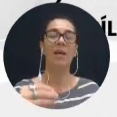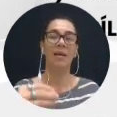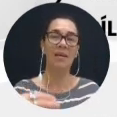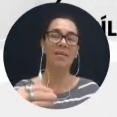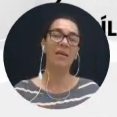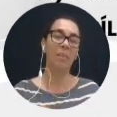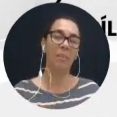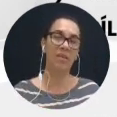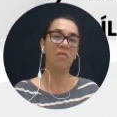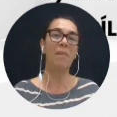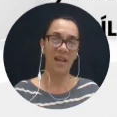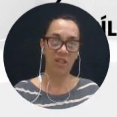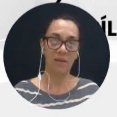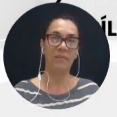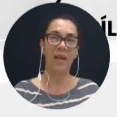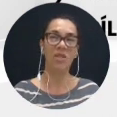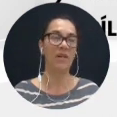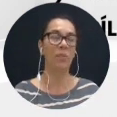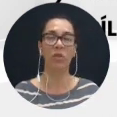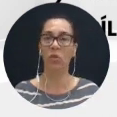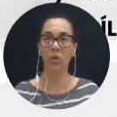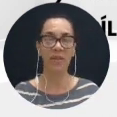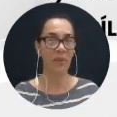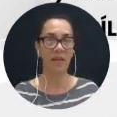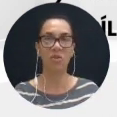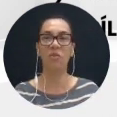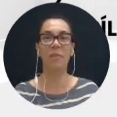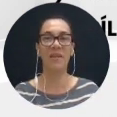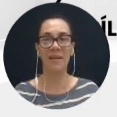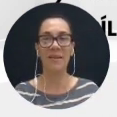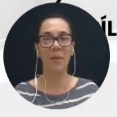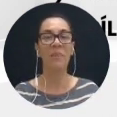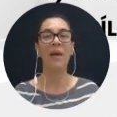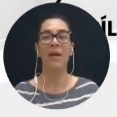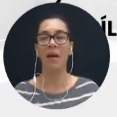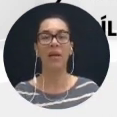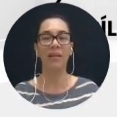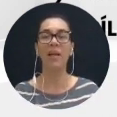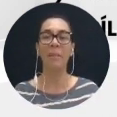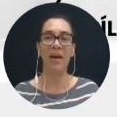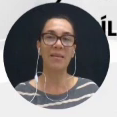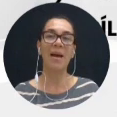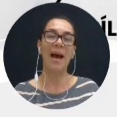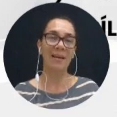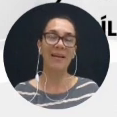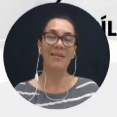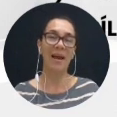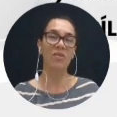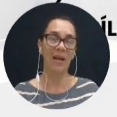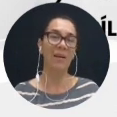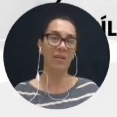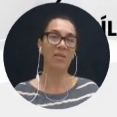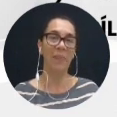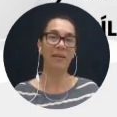aluno que está numa hipótese alfabética, né? Já passou por todo esse processo de alfabetização e agora então ele passa a